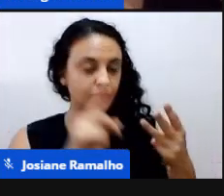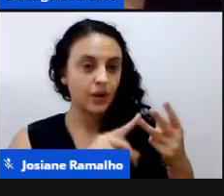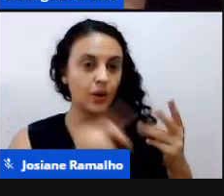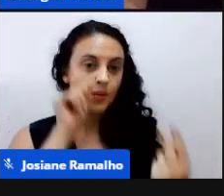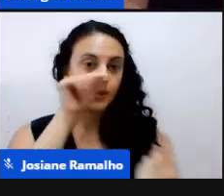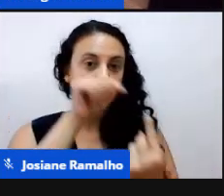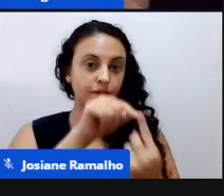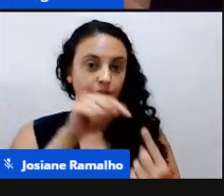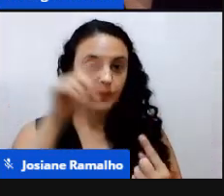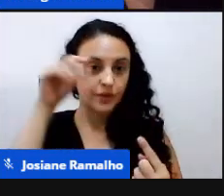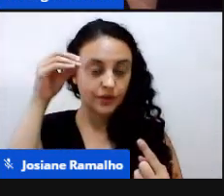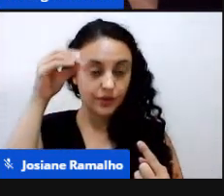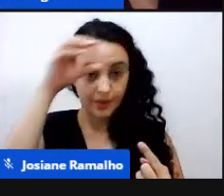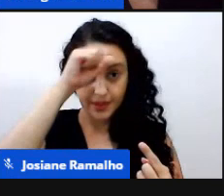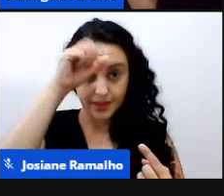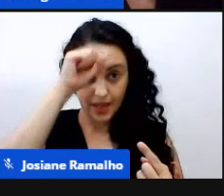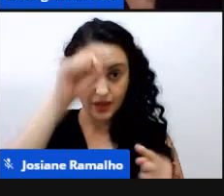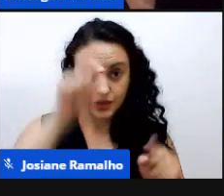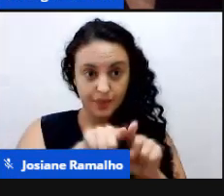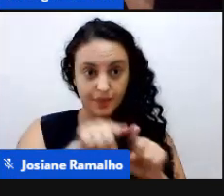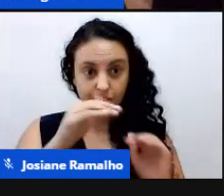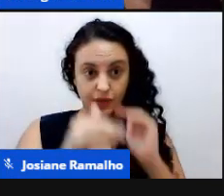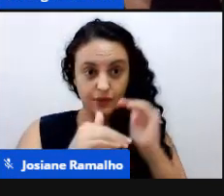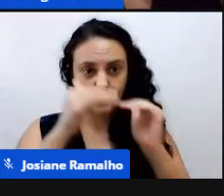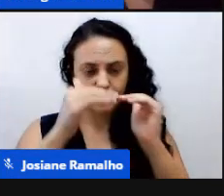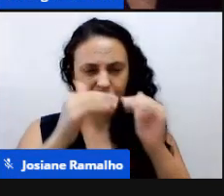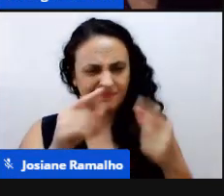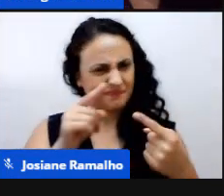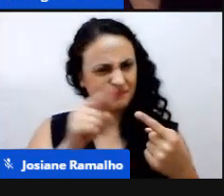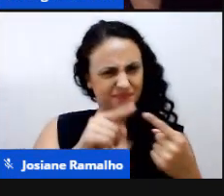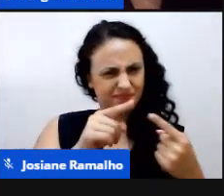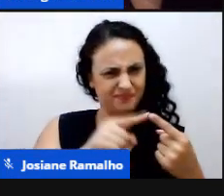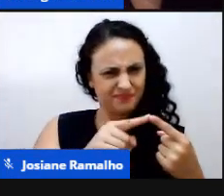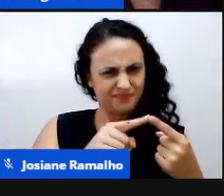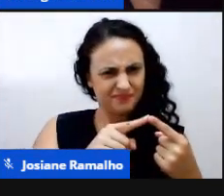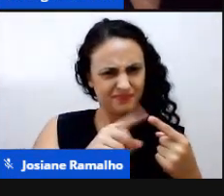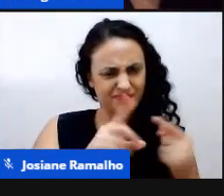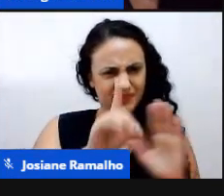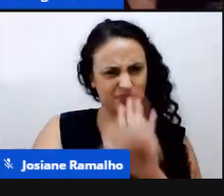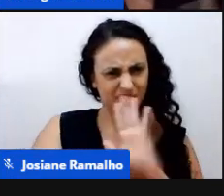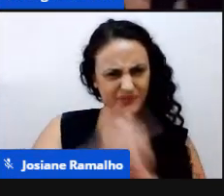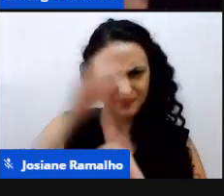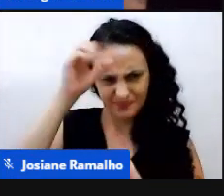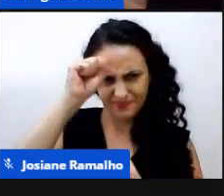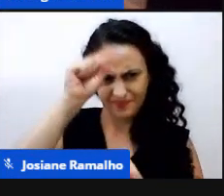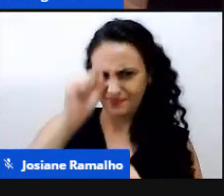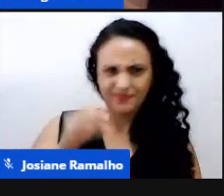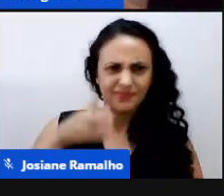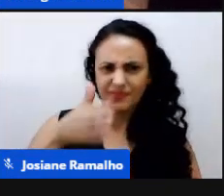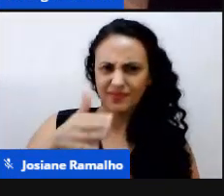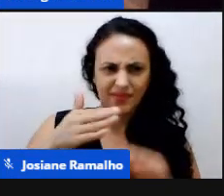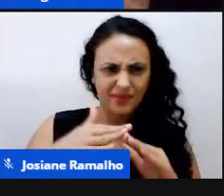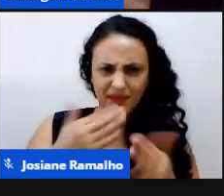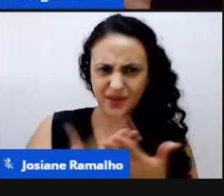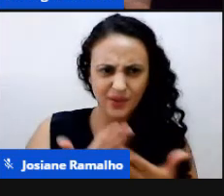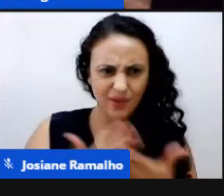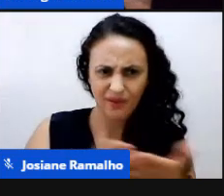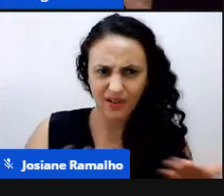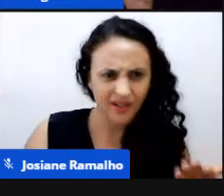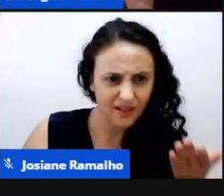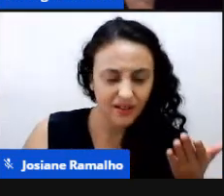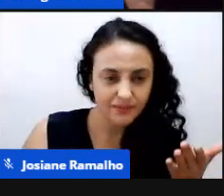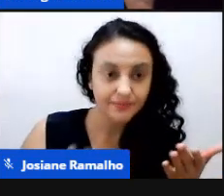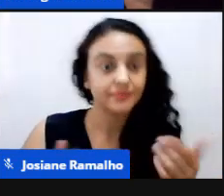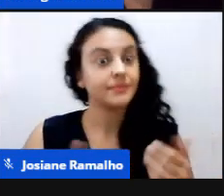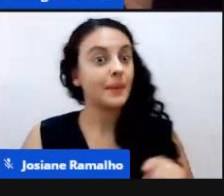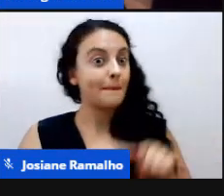aprendizagem e desenvolvimento. Ah, mas direito de aprendizagem, mas ele nem está na escola. Mas ele está estando em casa e ele está recebendo